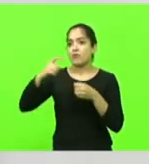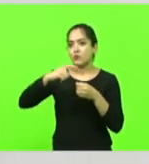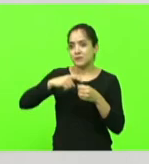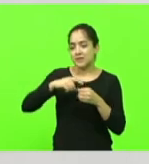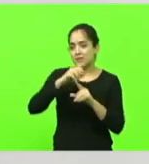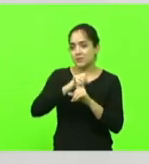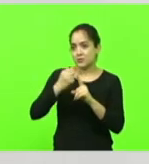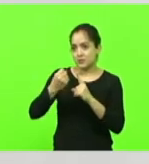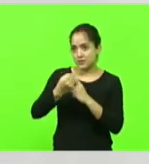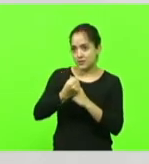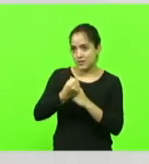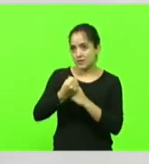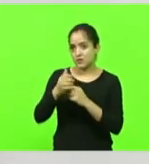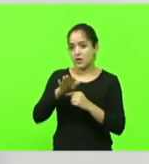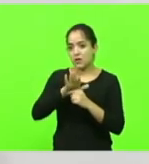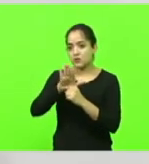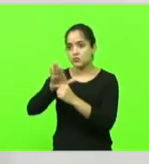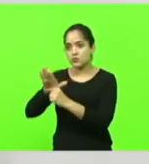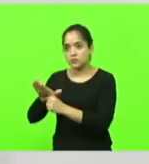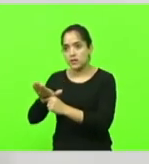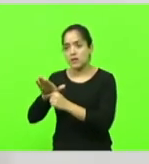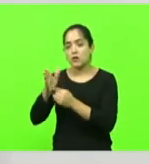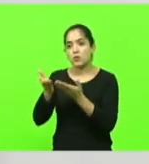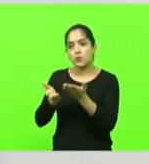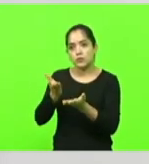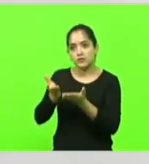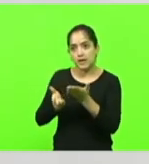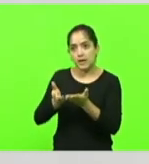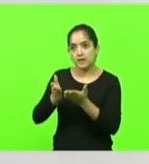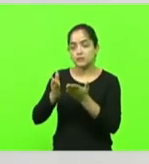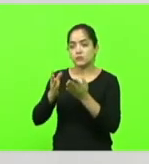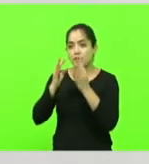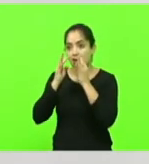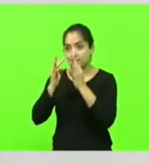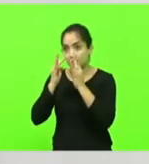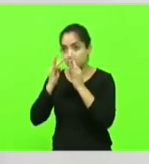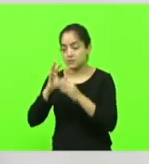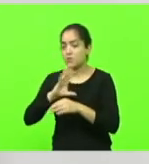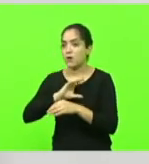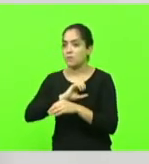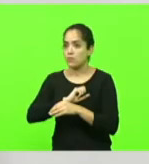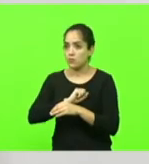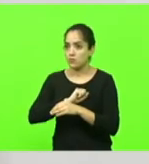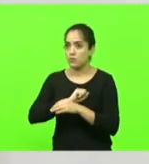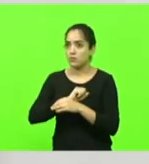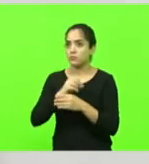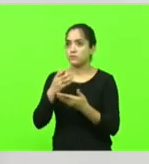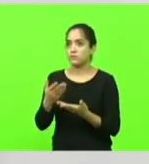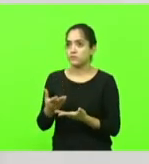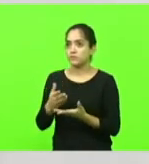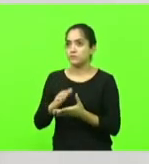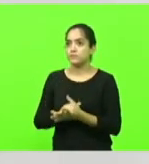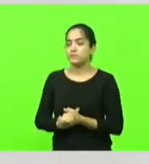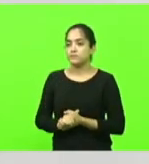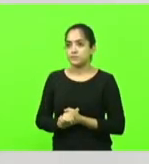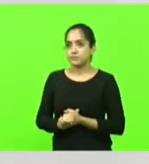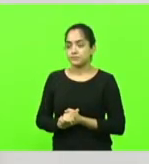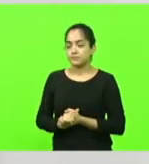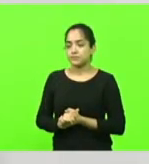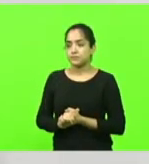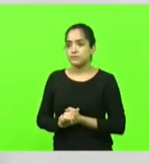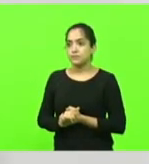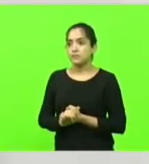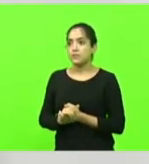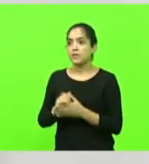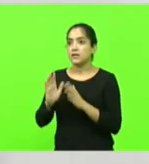adolescentes, mas sim o trabalho de cuidado, atenção e amor para os adolescentes em cumprimento das medidas socioeducativas.